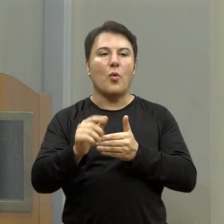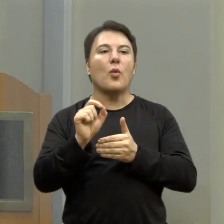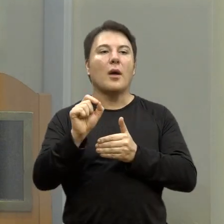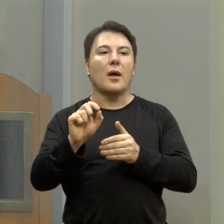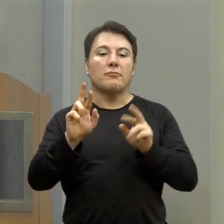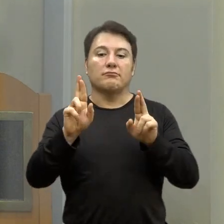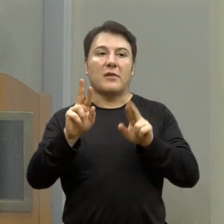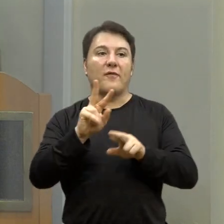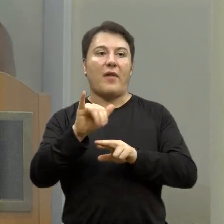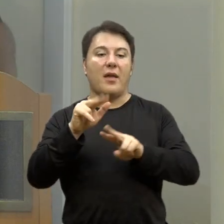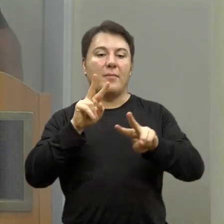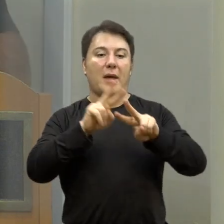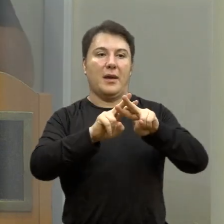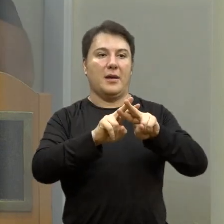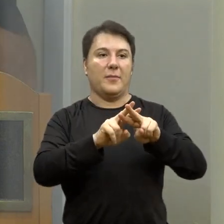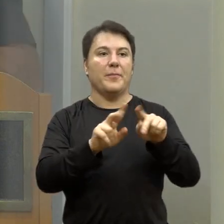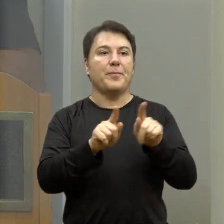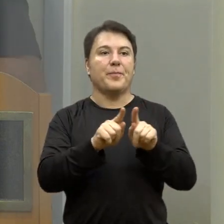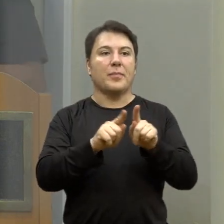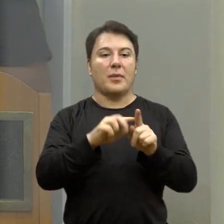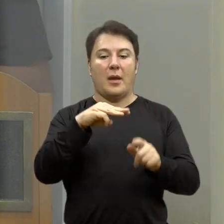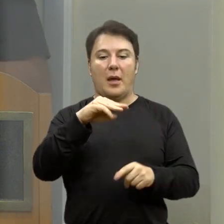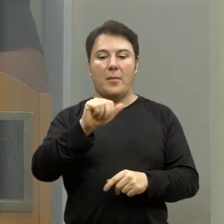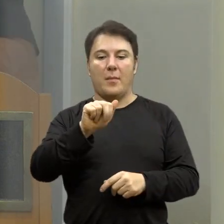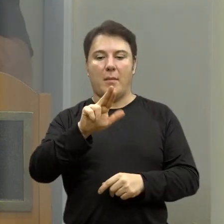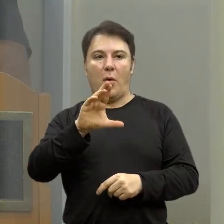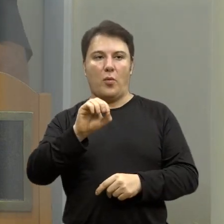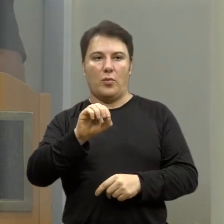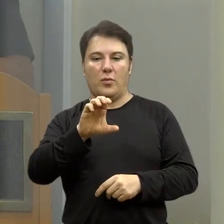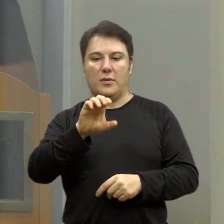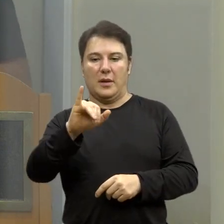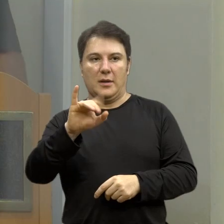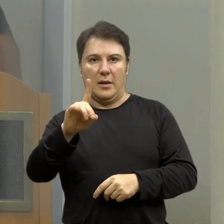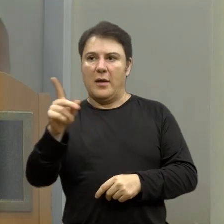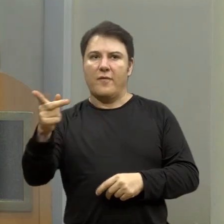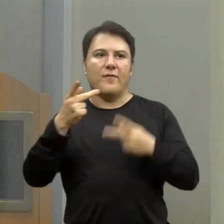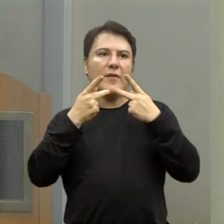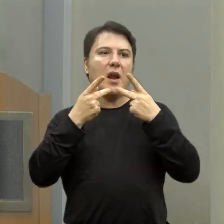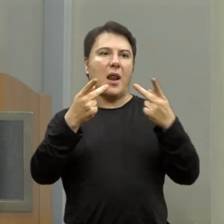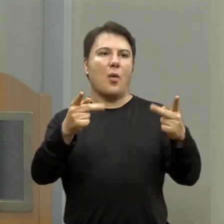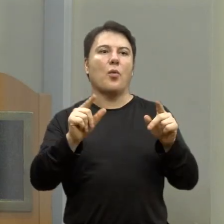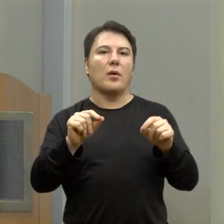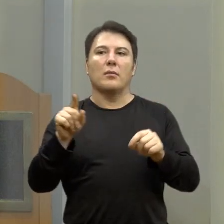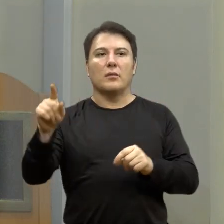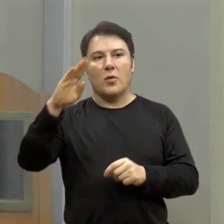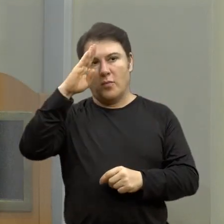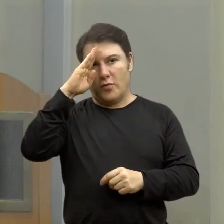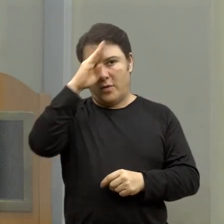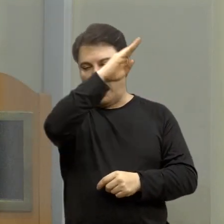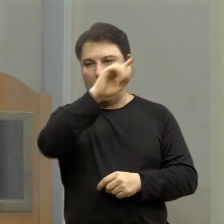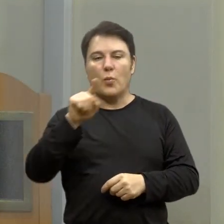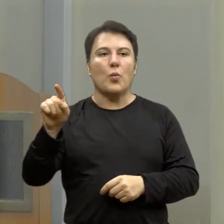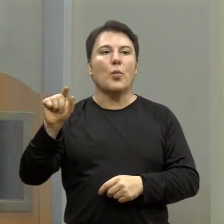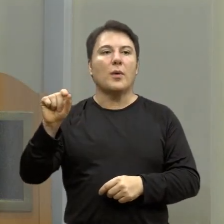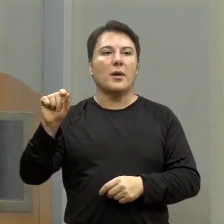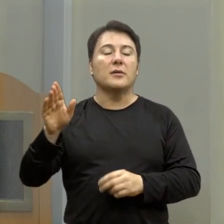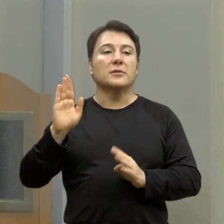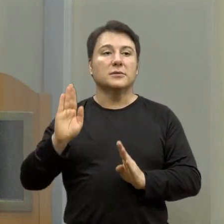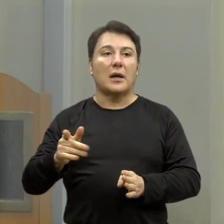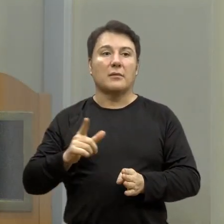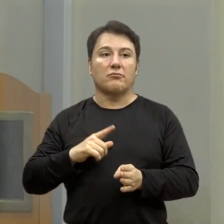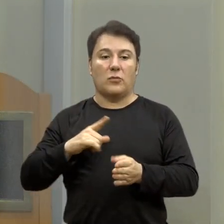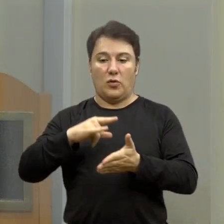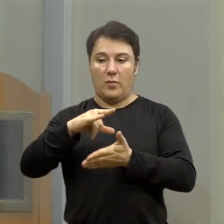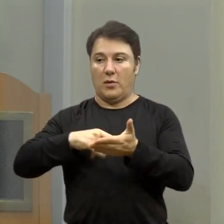preso, Mauro Cid confirmou por A mais B, que não só Bolsonaro recebeu